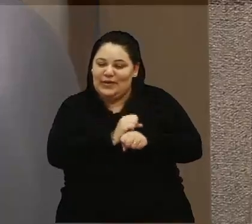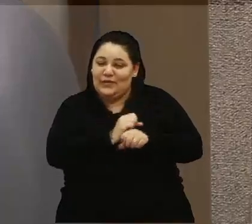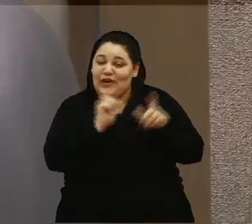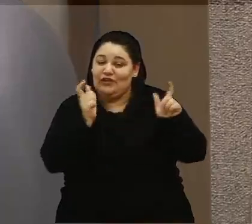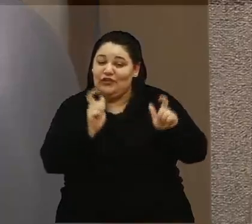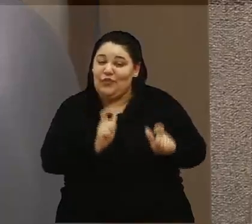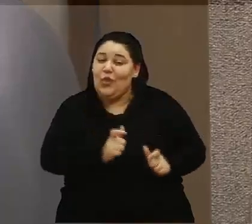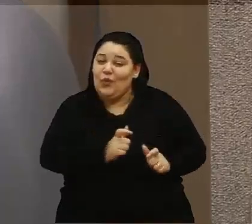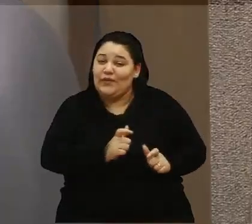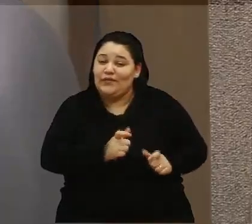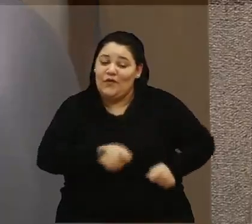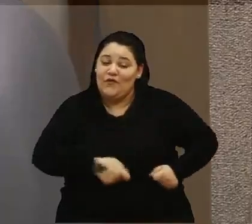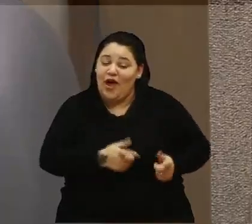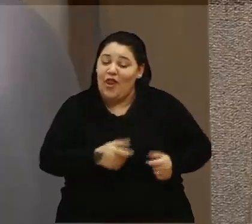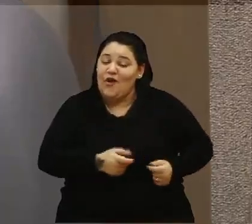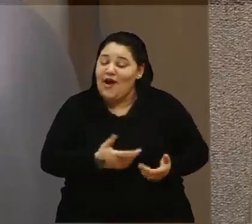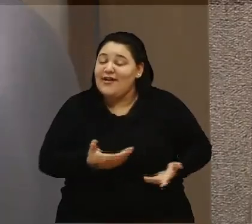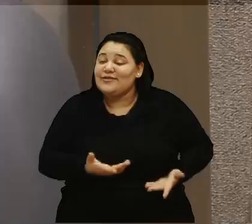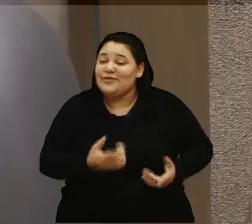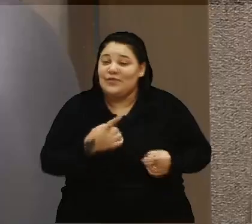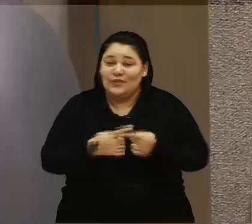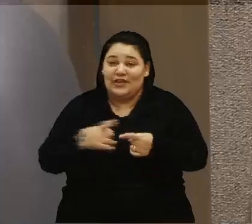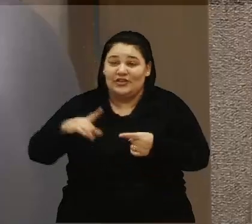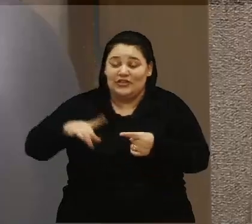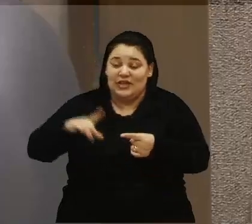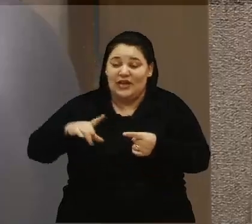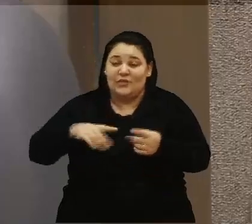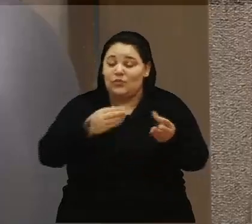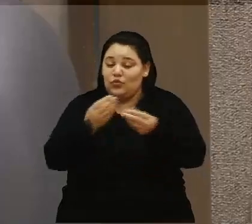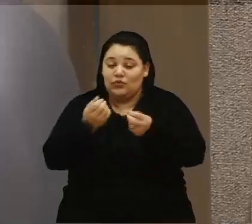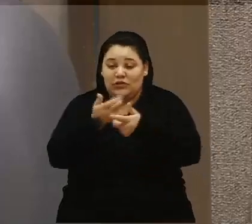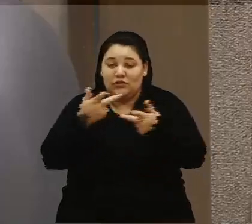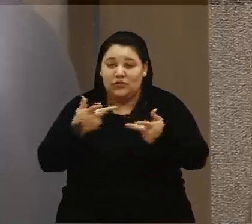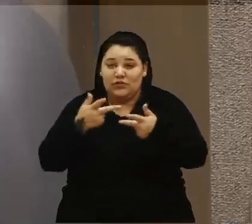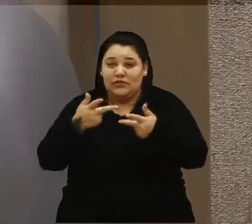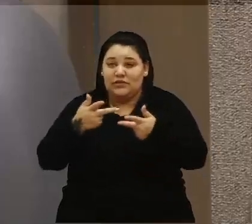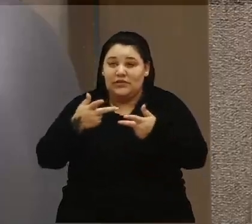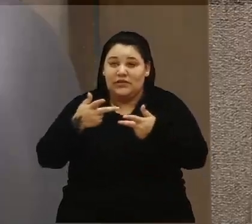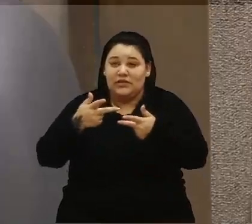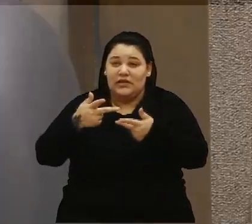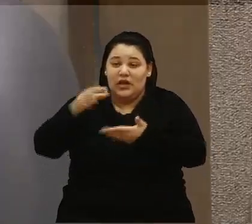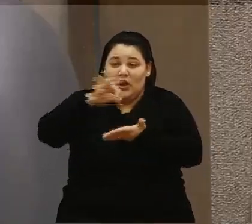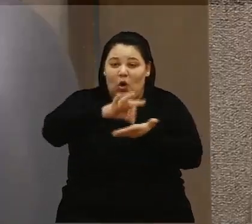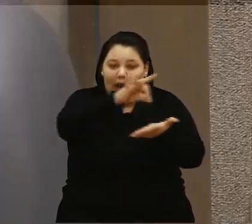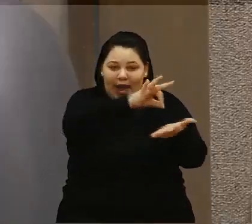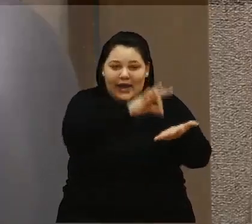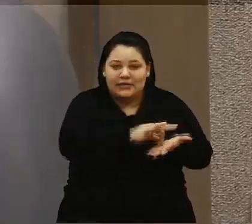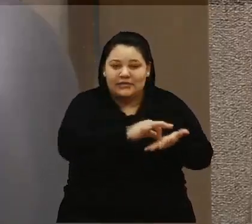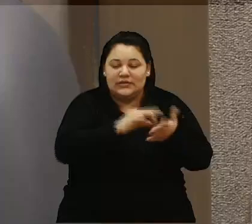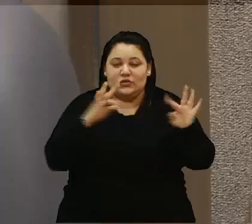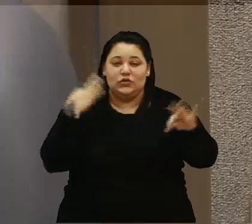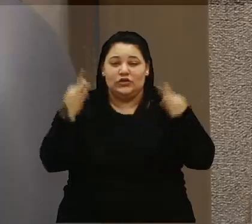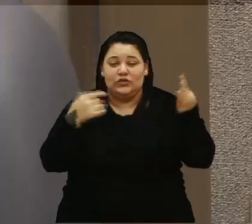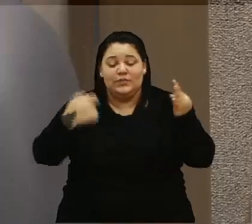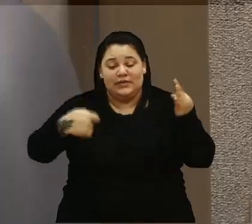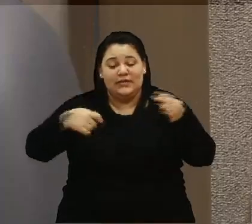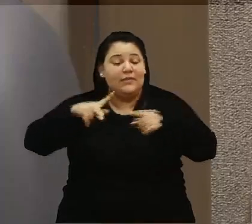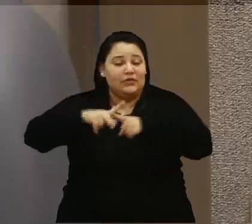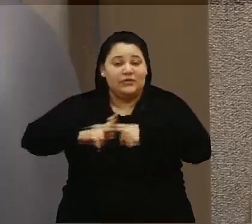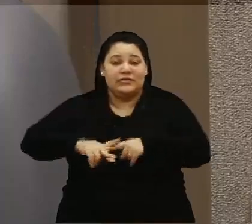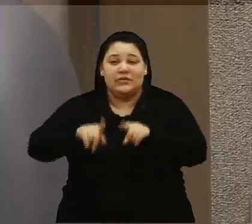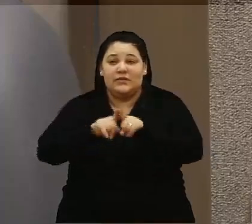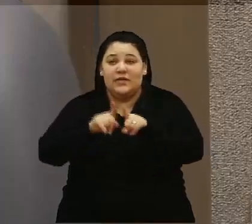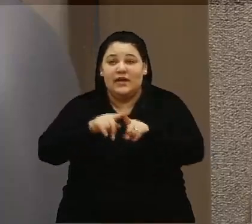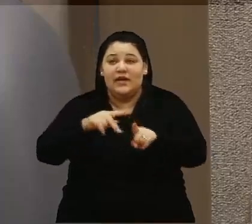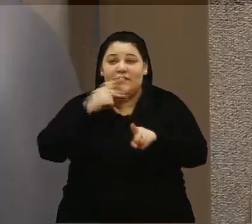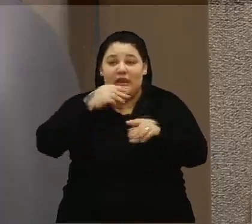a restauração, porque exatamente a gente tem vários pontos turísticos na cidade que precisam ser valorizados, né? Inclusive trouxe a questão do Museu Municipal,